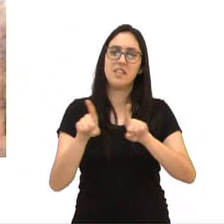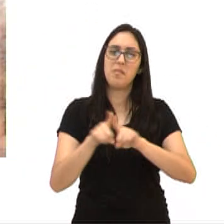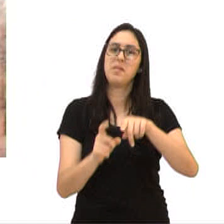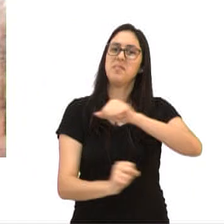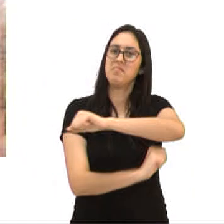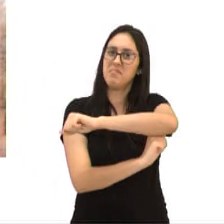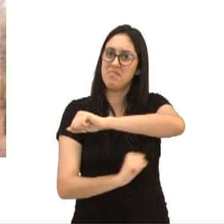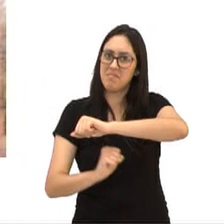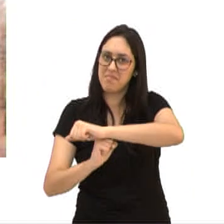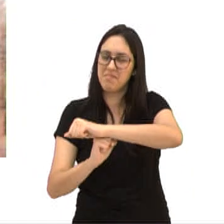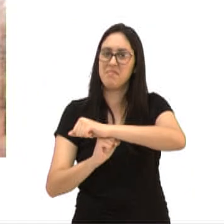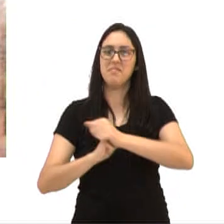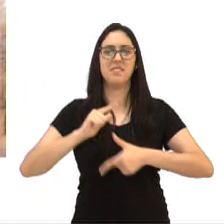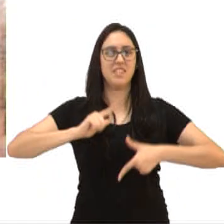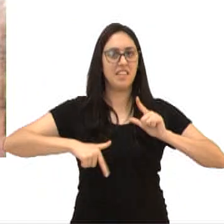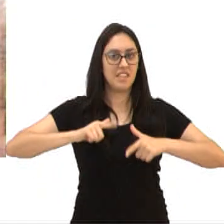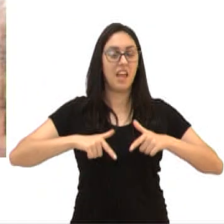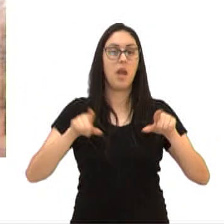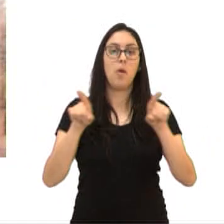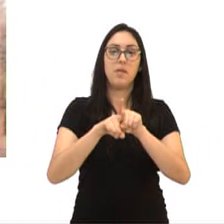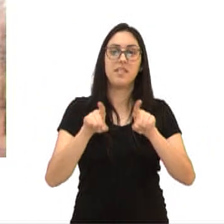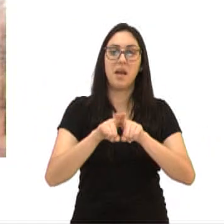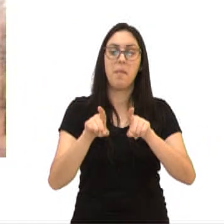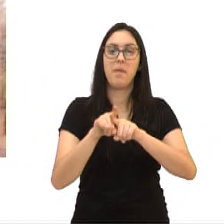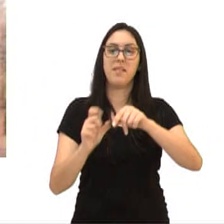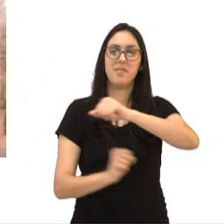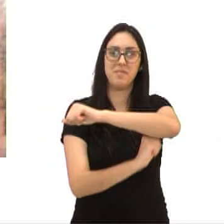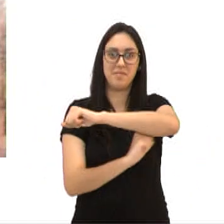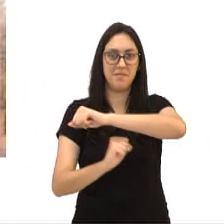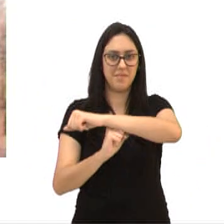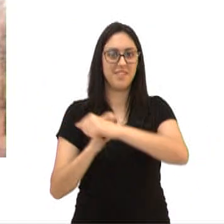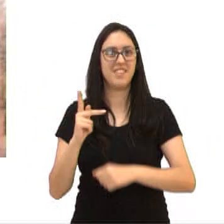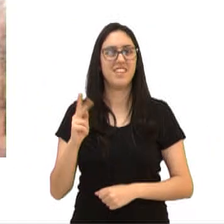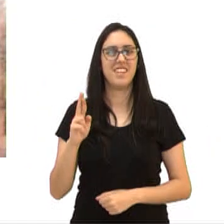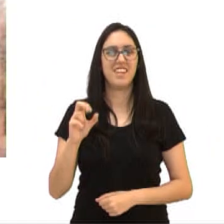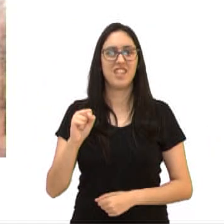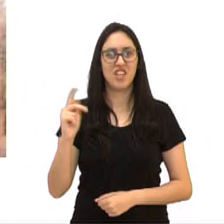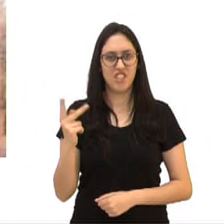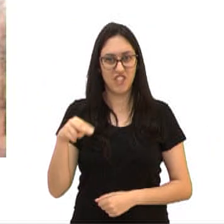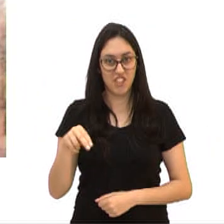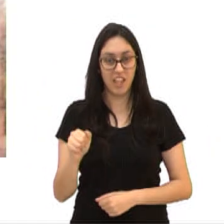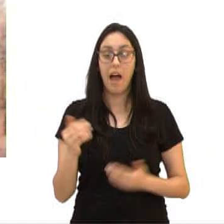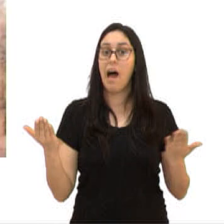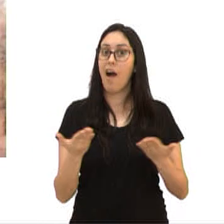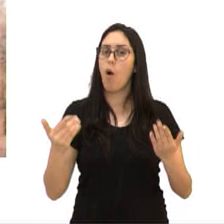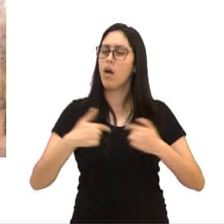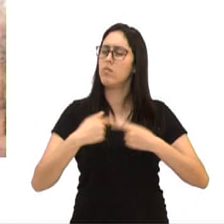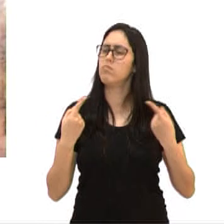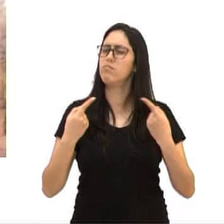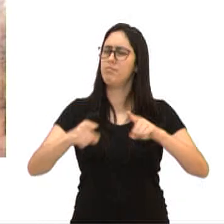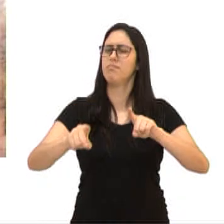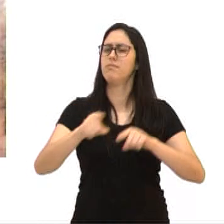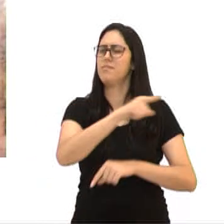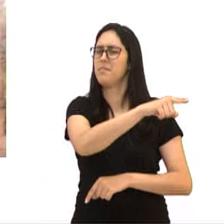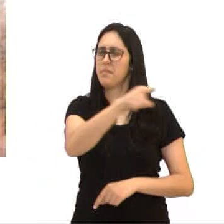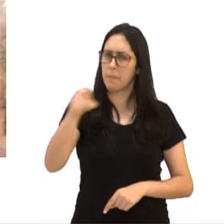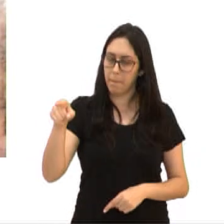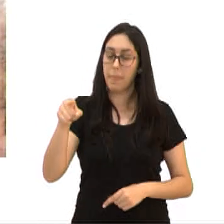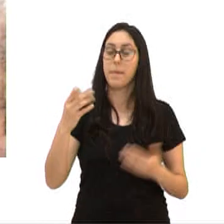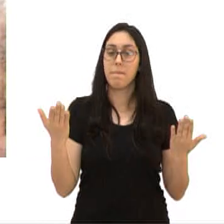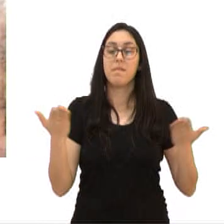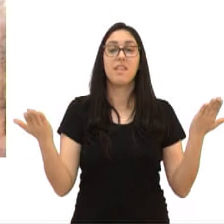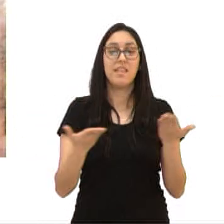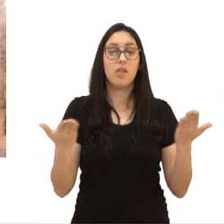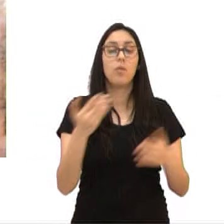Israelita e o Templo Hare Krishna, eu quero propor um desafio para vocês. Vamos escolher, vocês